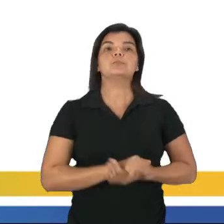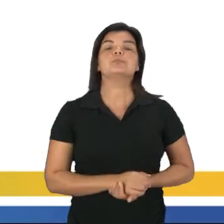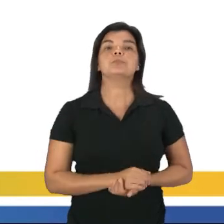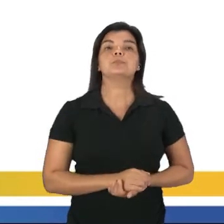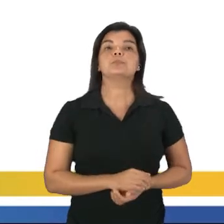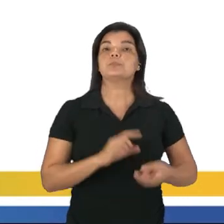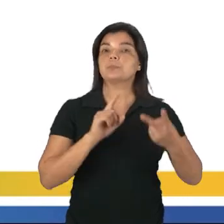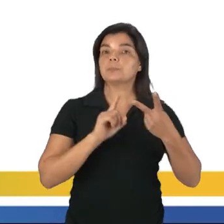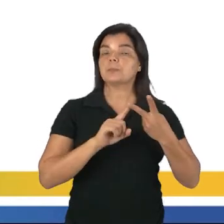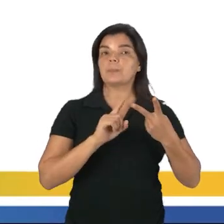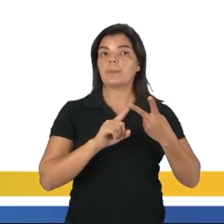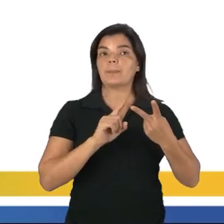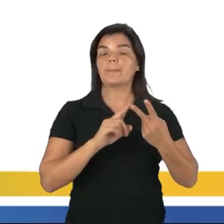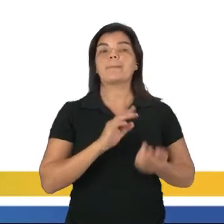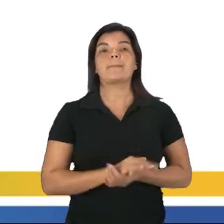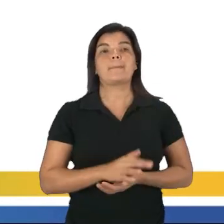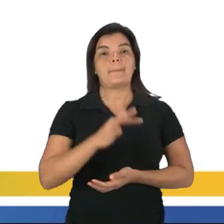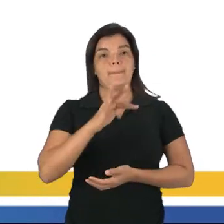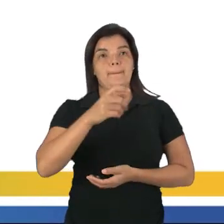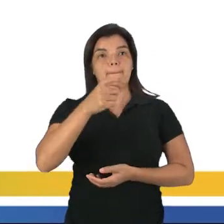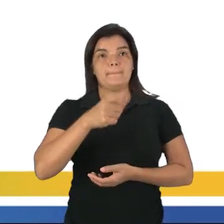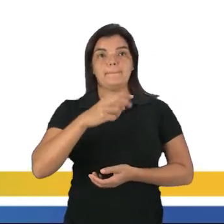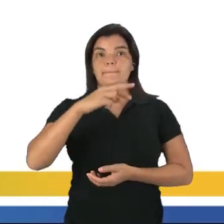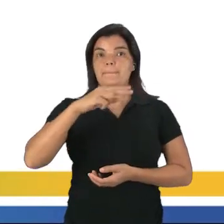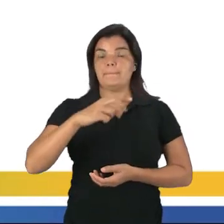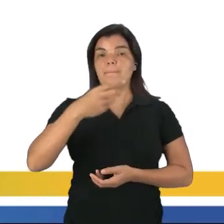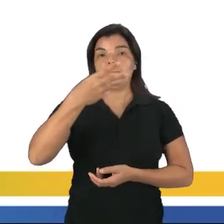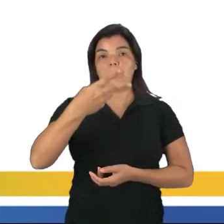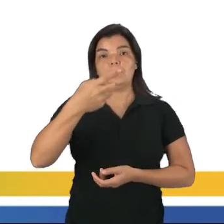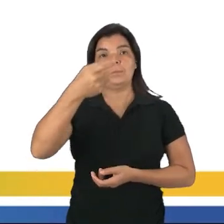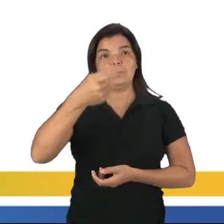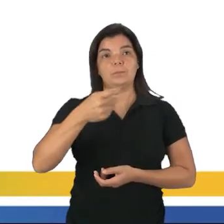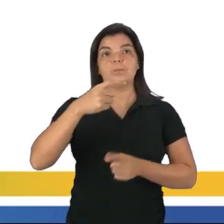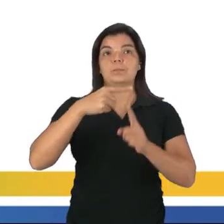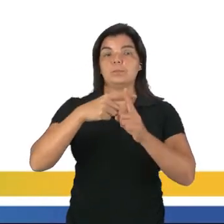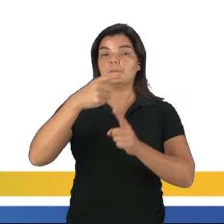grau. Na segunda função, eu tenho f de x igual a